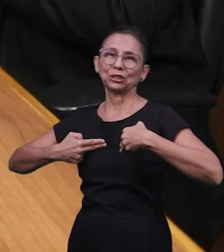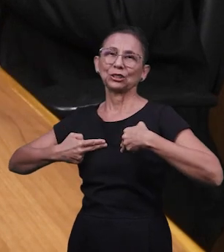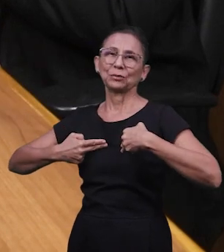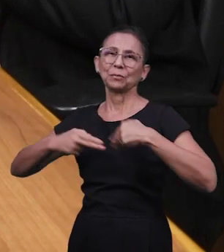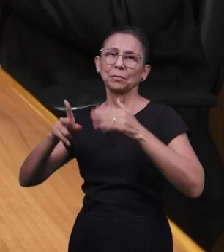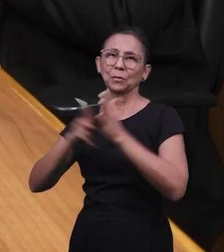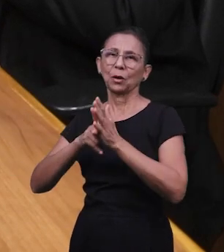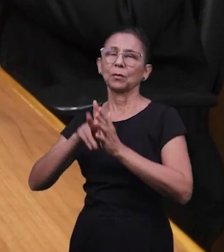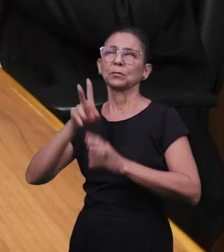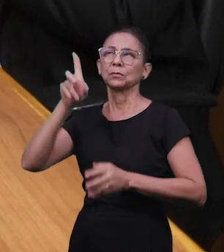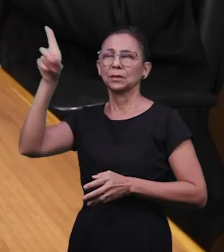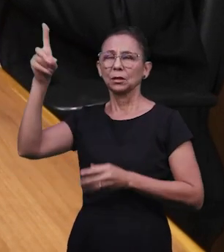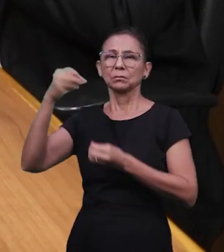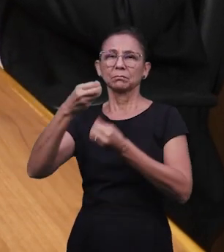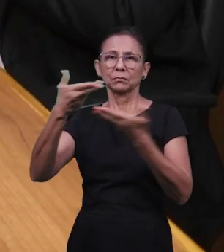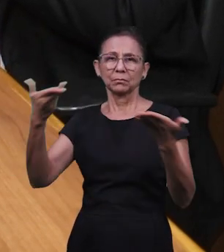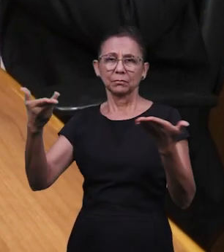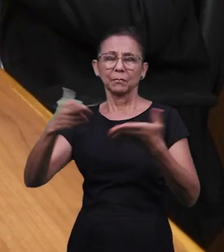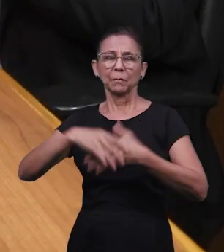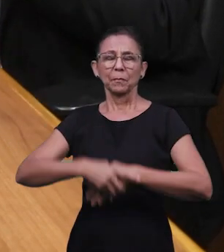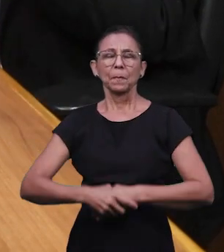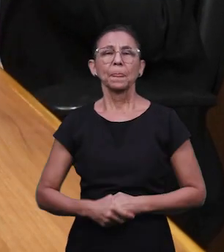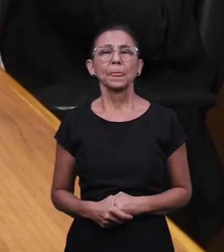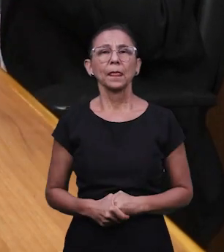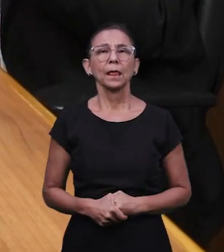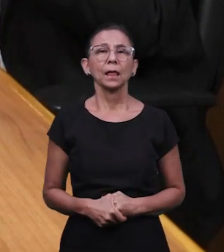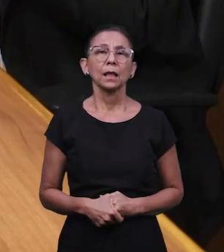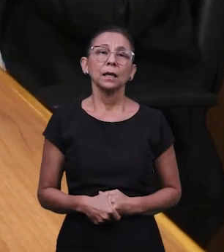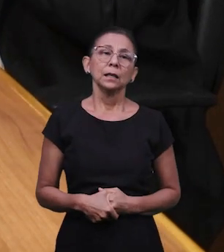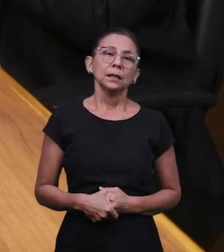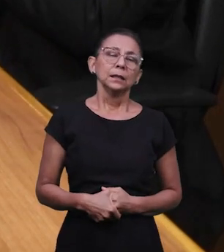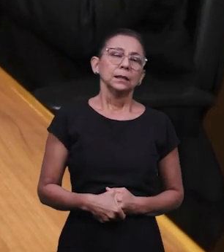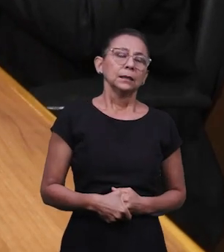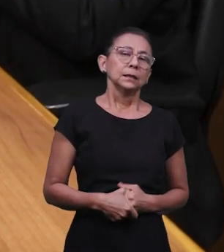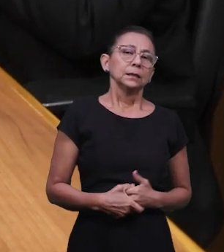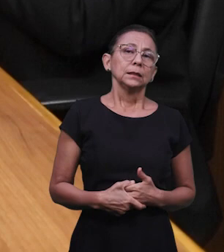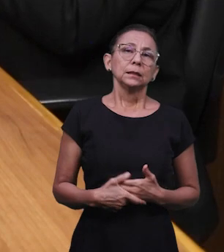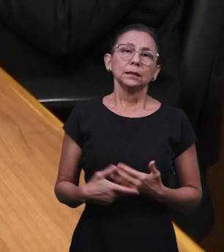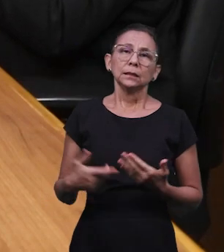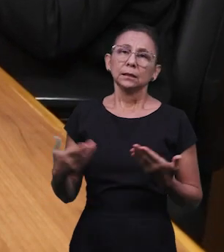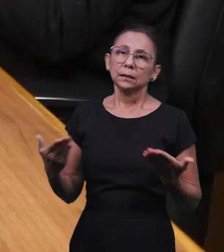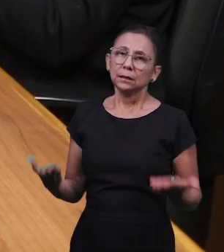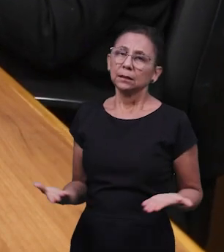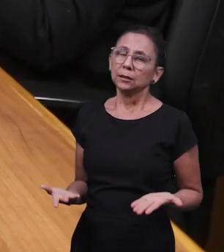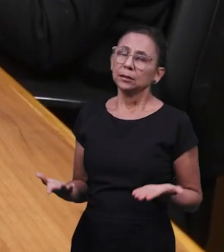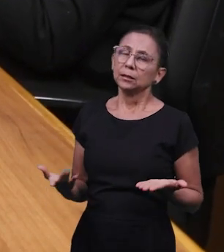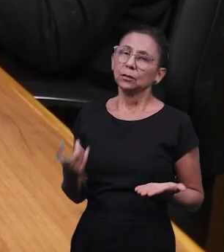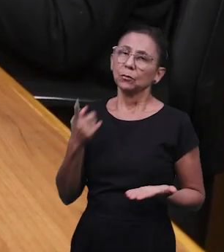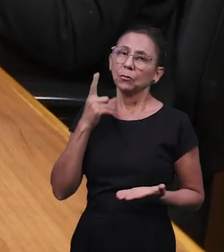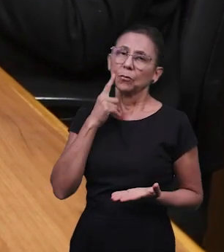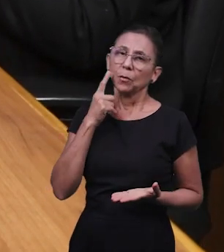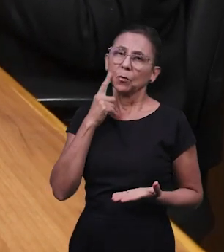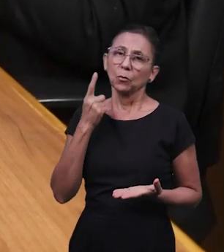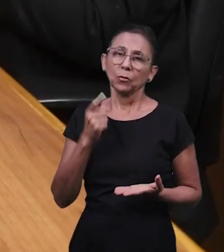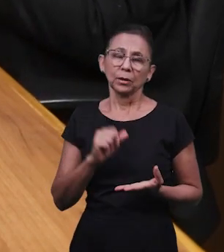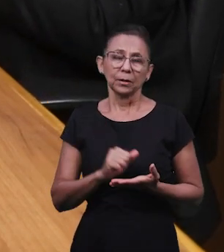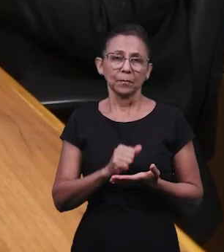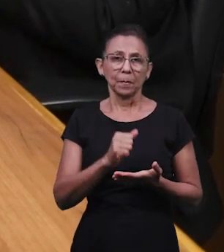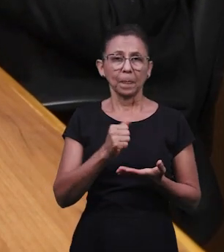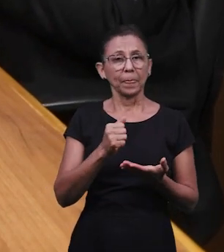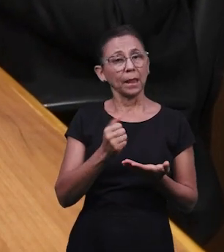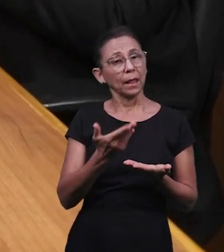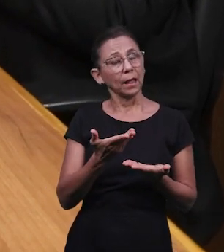é a visão hoje religiosa da fé? Porque aí a gente nem está falando da